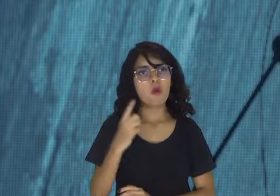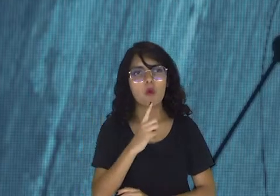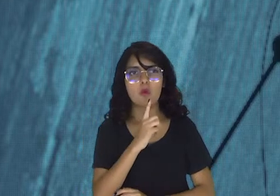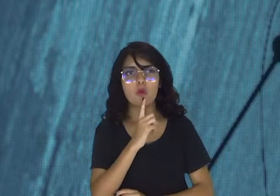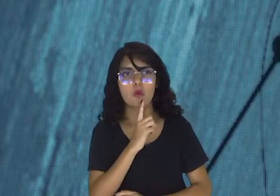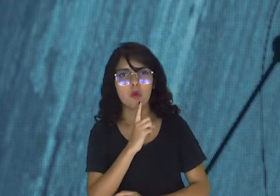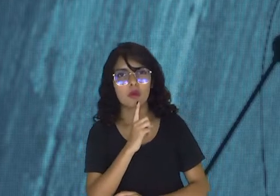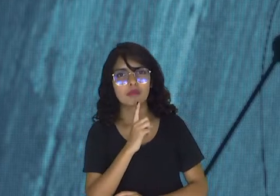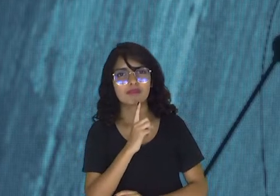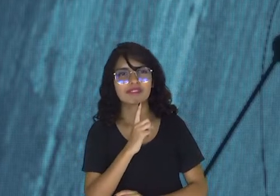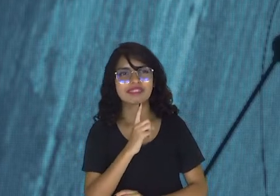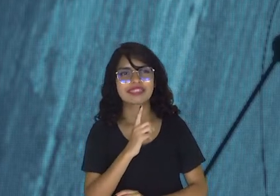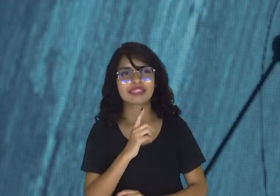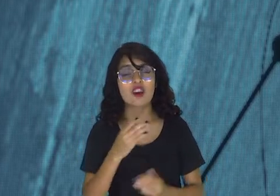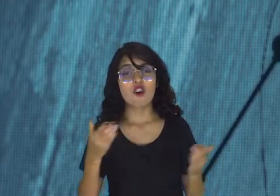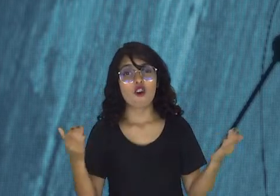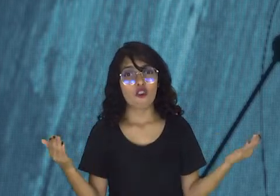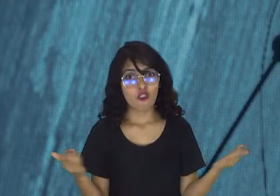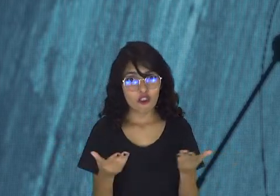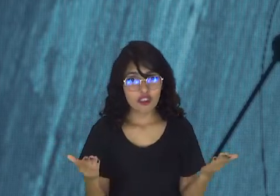Hoje.